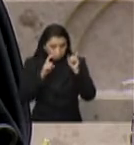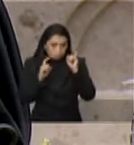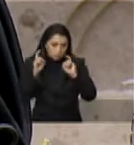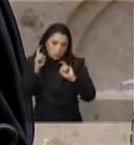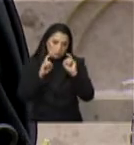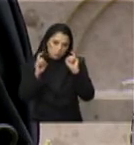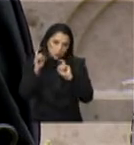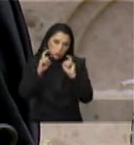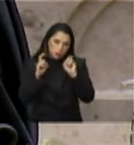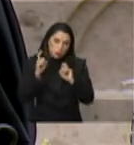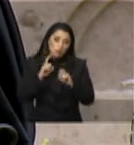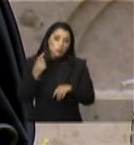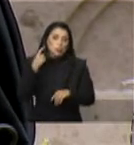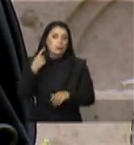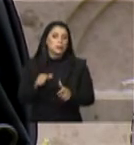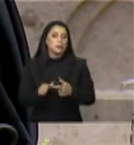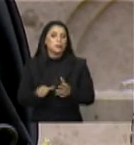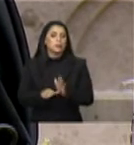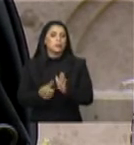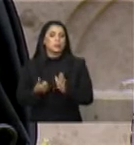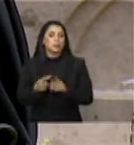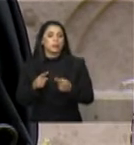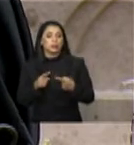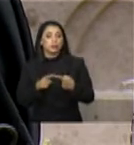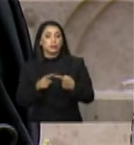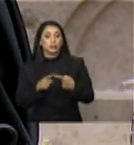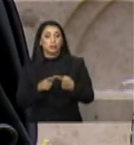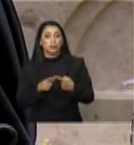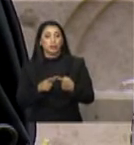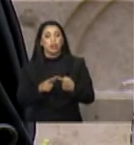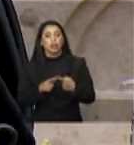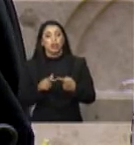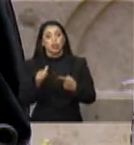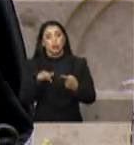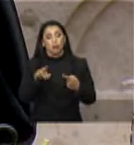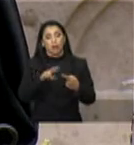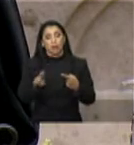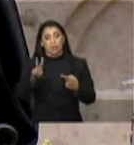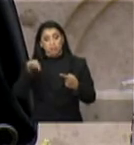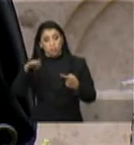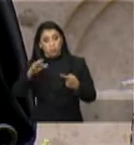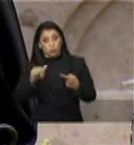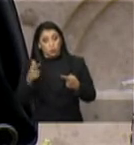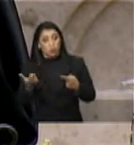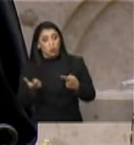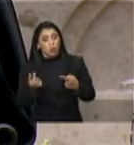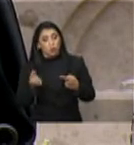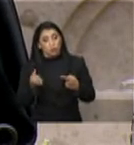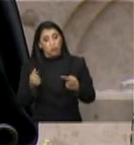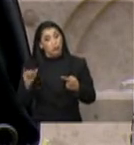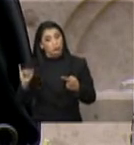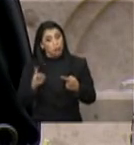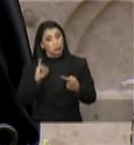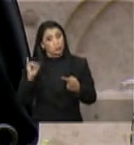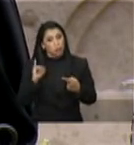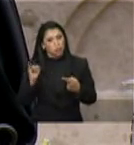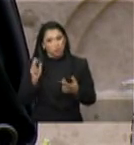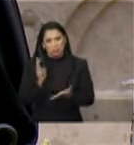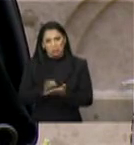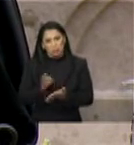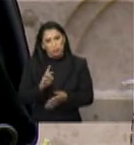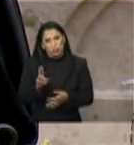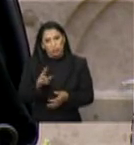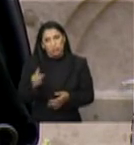essa hipótese primeiro que se trata de uma só história da União cujo valor é significativo por si só e mesmo que não fosse